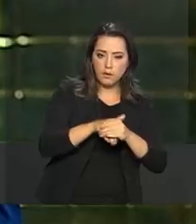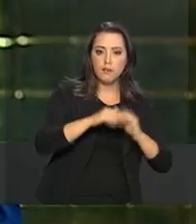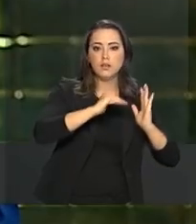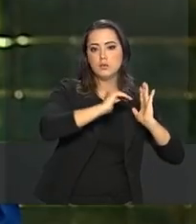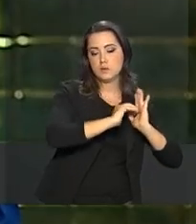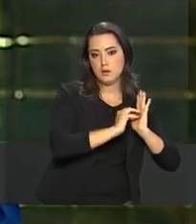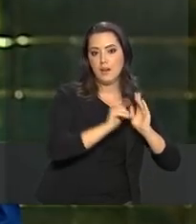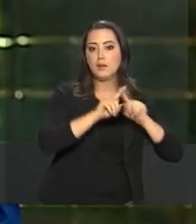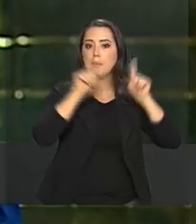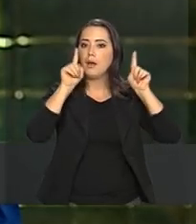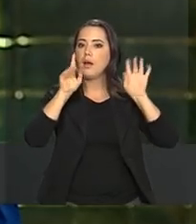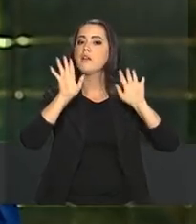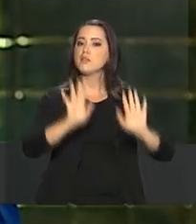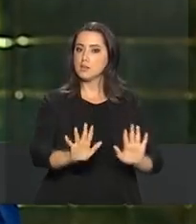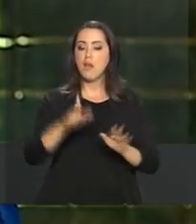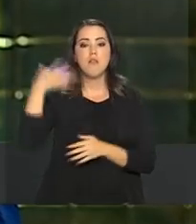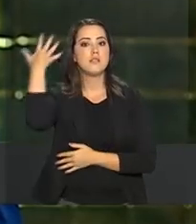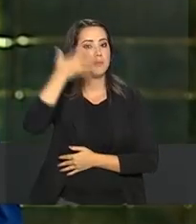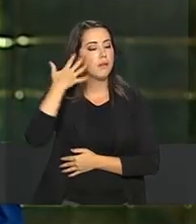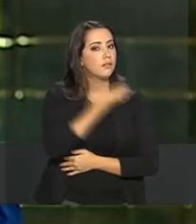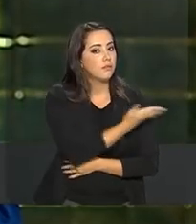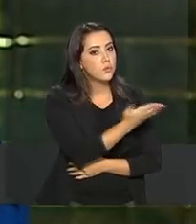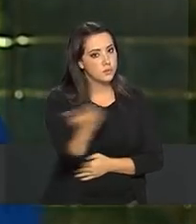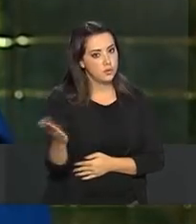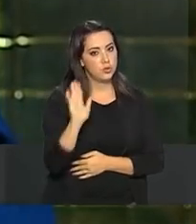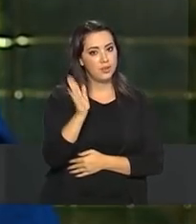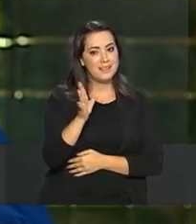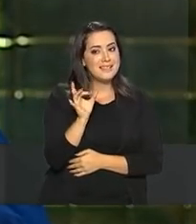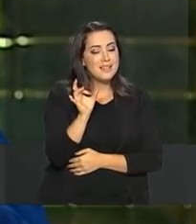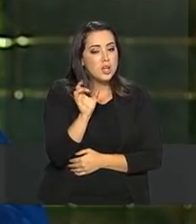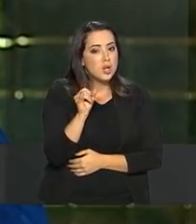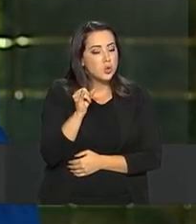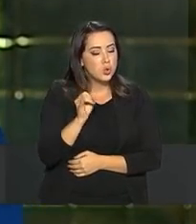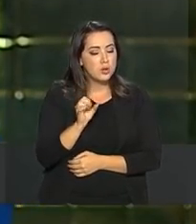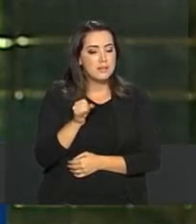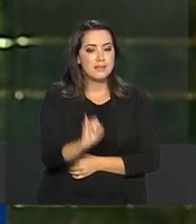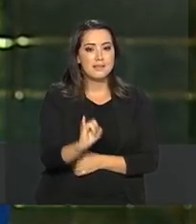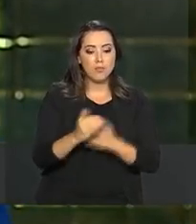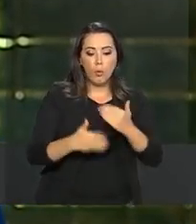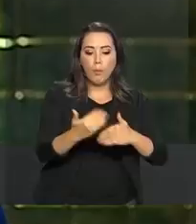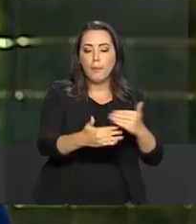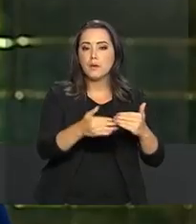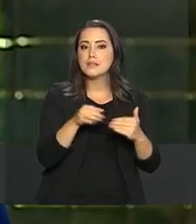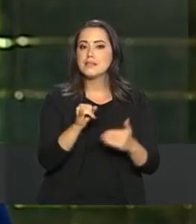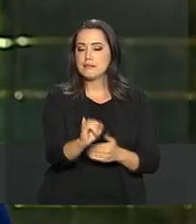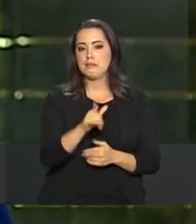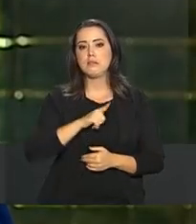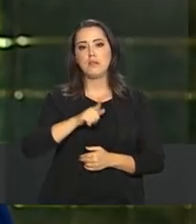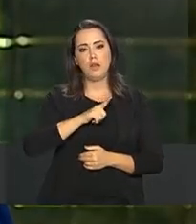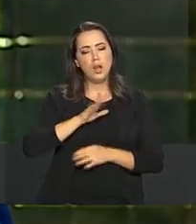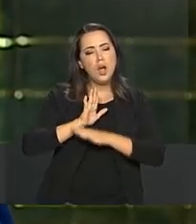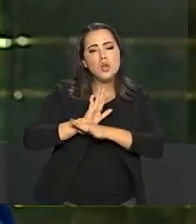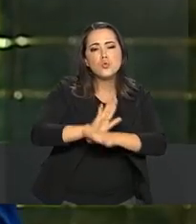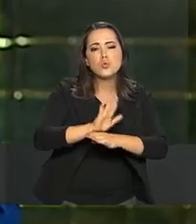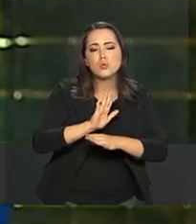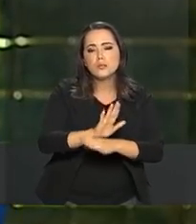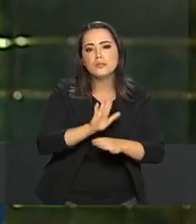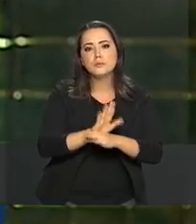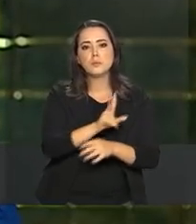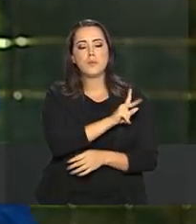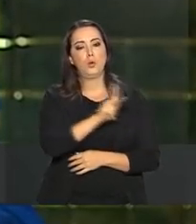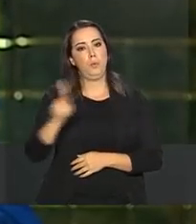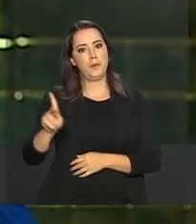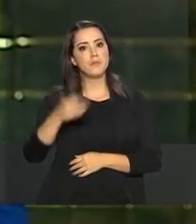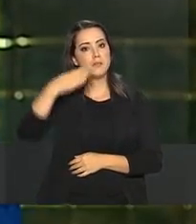devo esclarecer esclarecer a todos não é que ela só irá adiante se evidentemente tiver o apoio do presidente